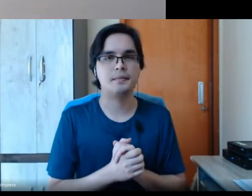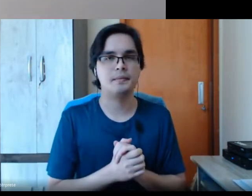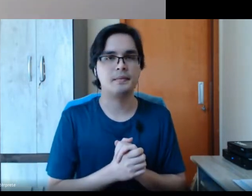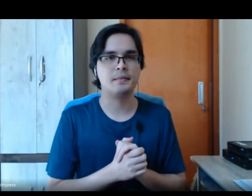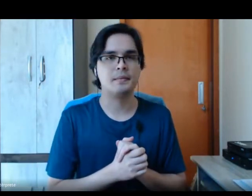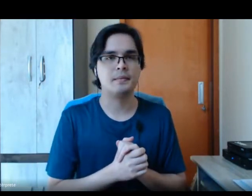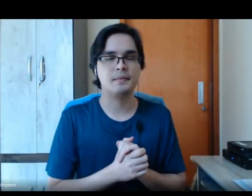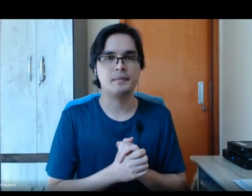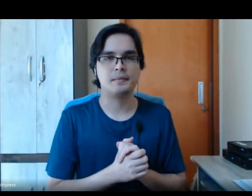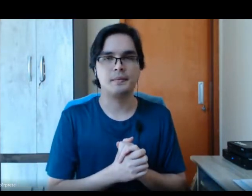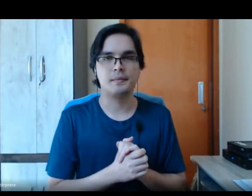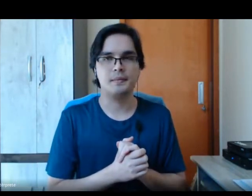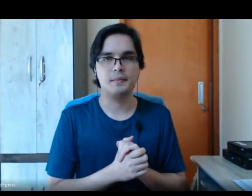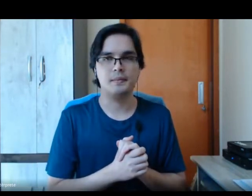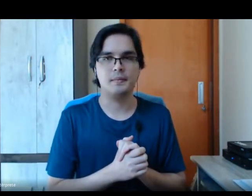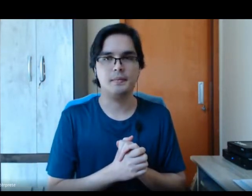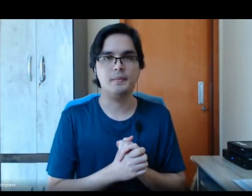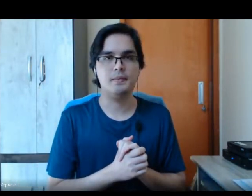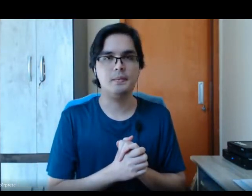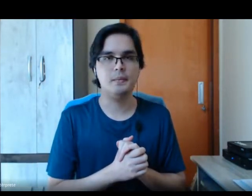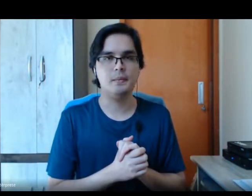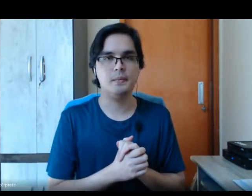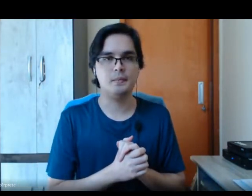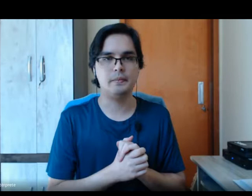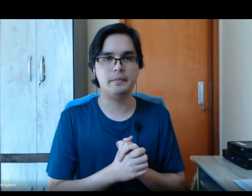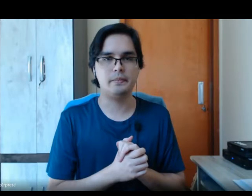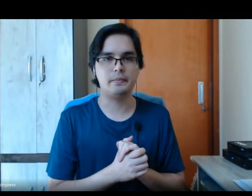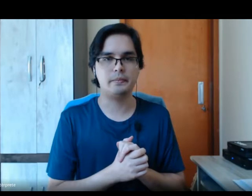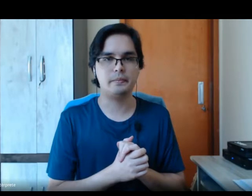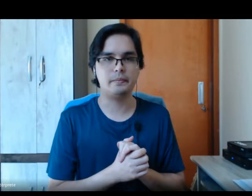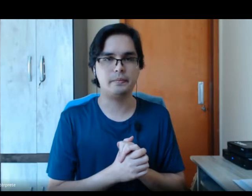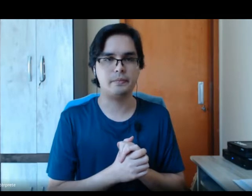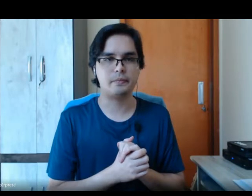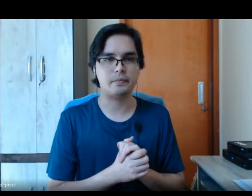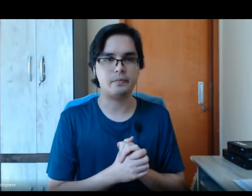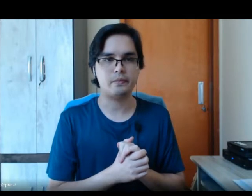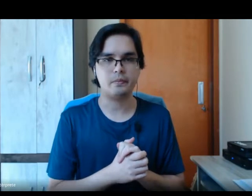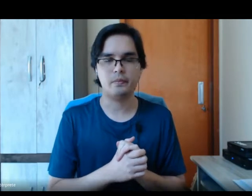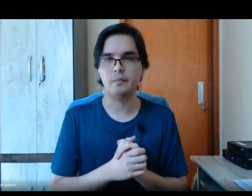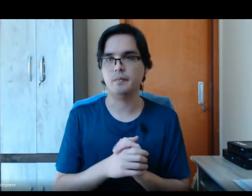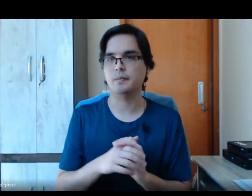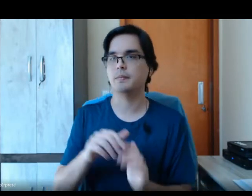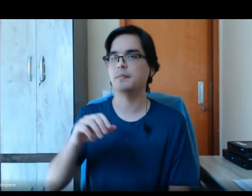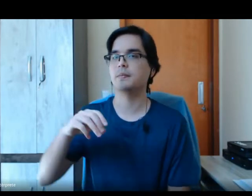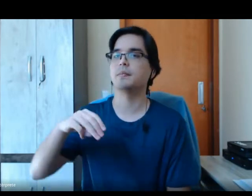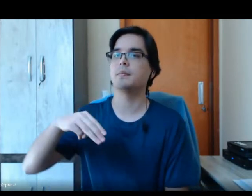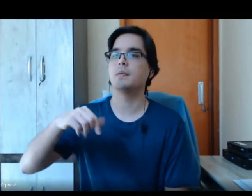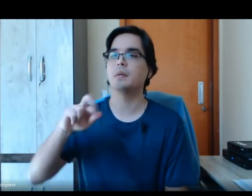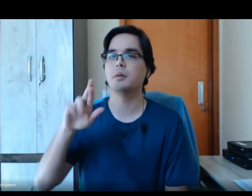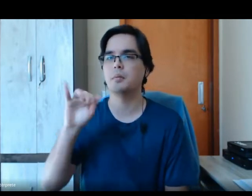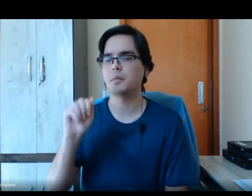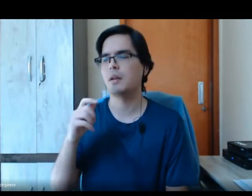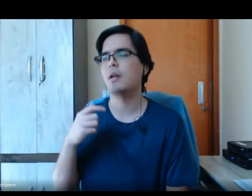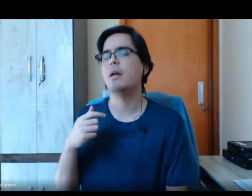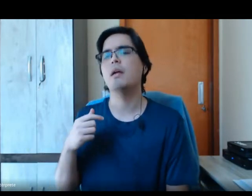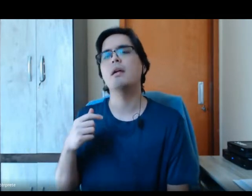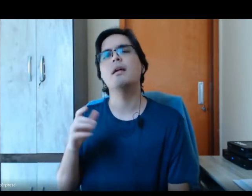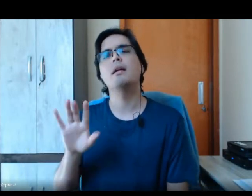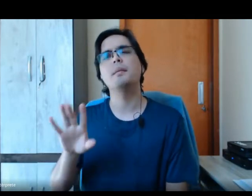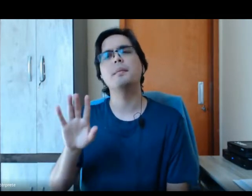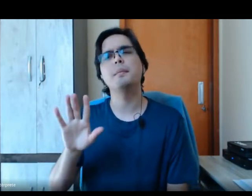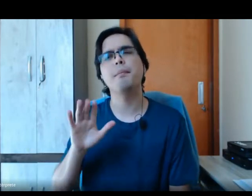é que eu coloco lá no SIGA? E aí eu acho que a gente investe, e aí a gente vai puxando os temas nos tópicos do